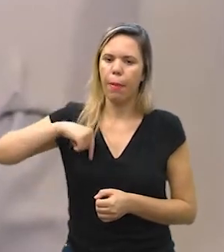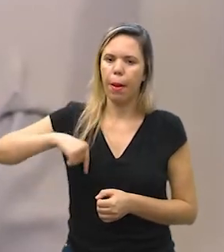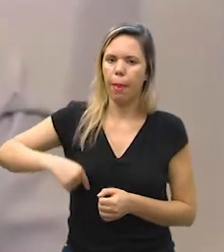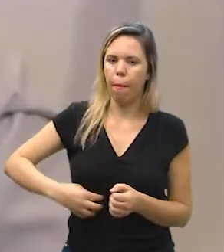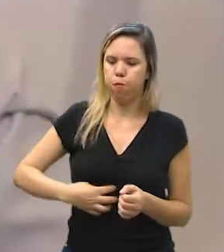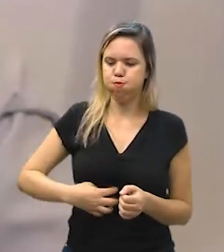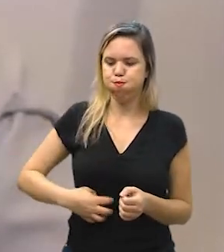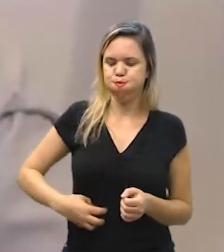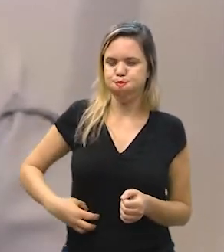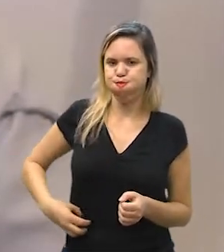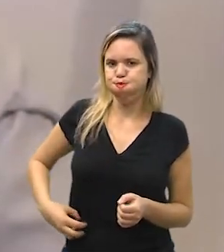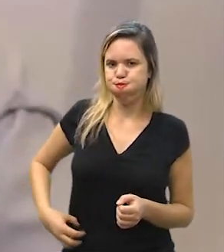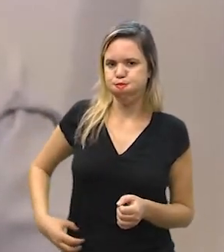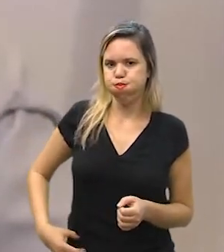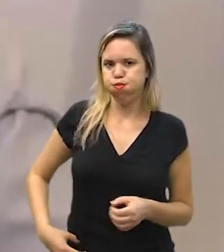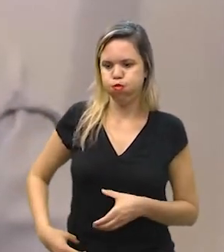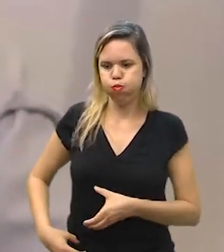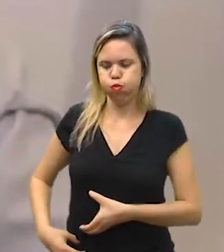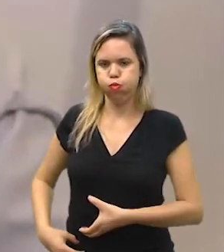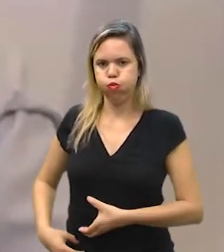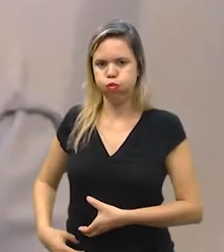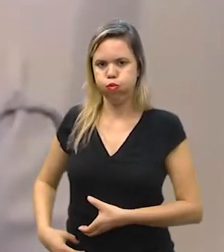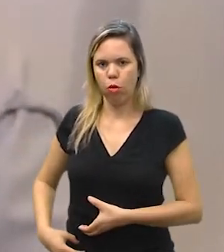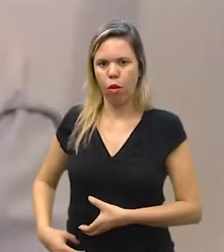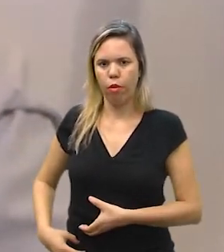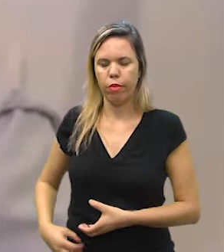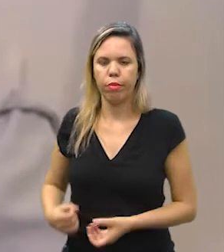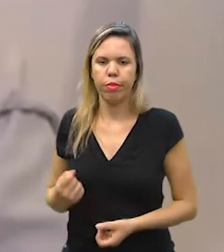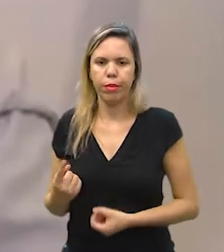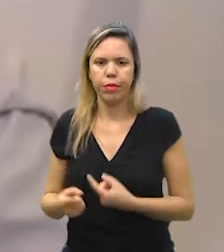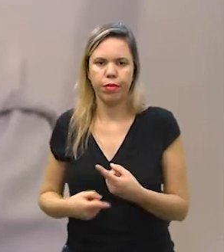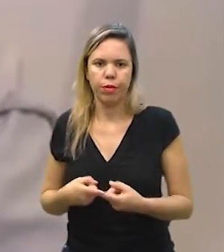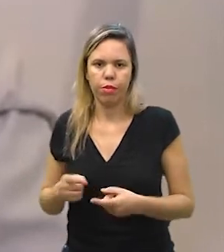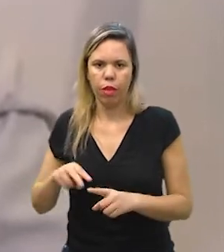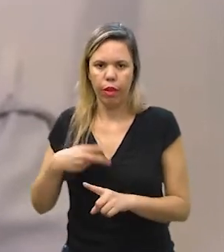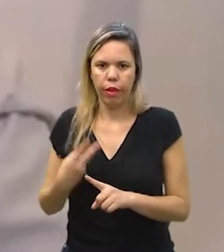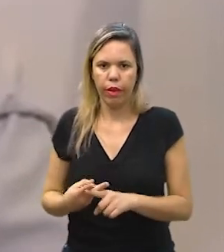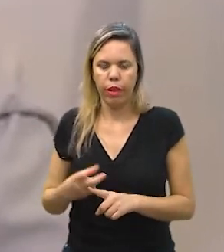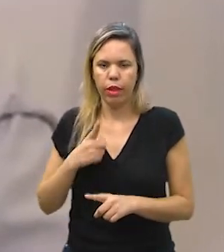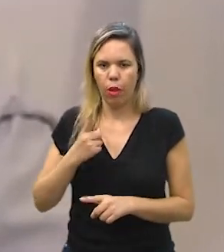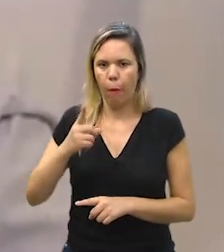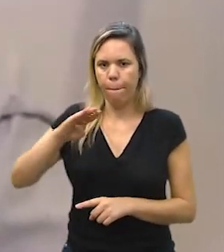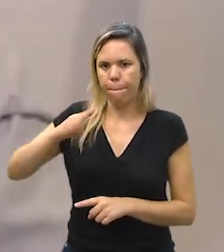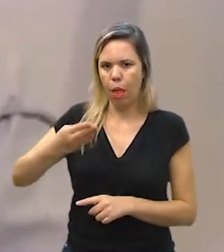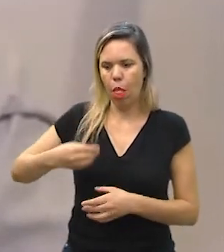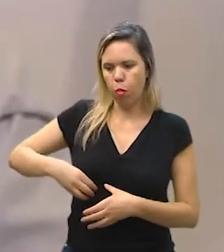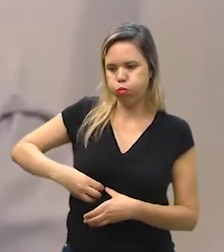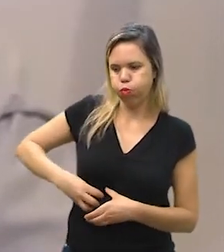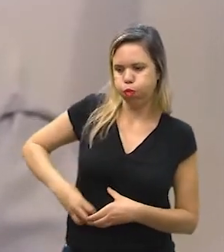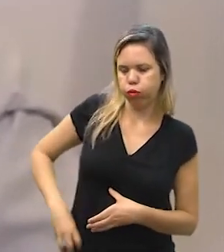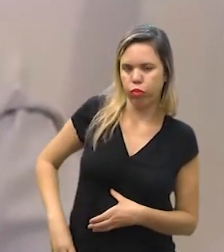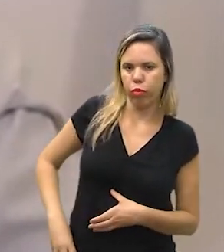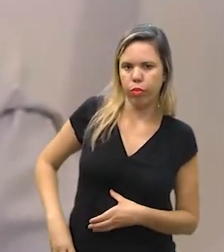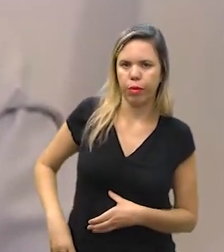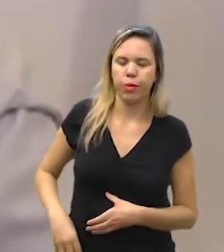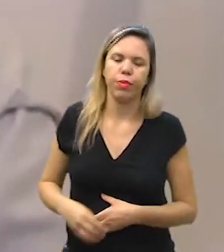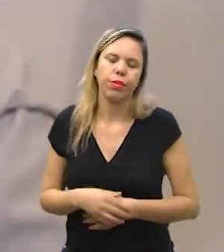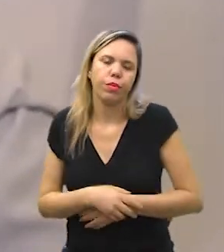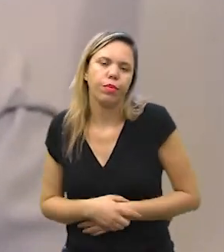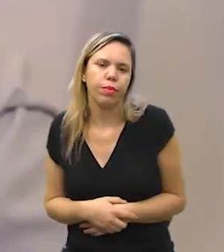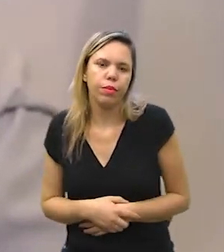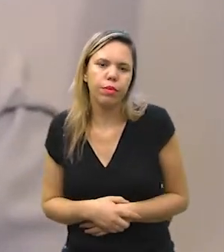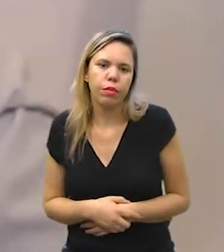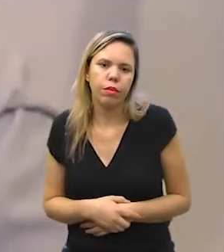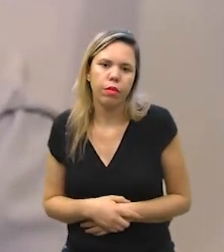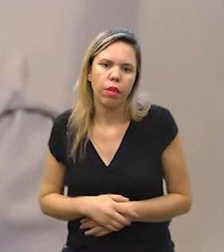intestino grosso, tá? Muitas delas são destruídas. Na realidade, a gente dá muito mais, tem que chegar a 1 bilhão lá embaixo. Tá? Então, ao longo, elas vão